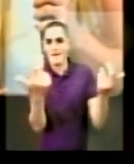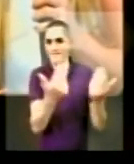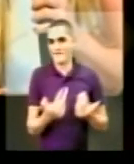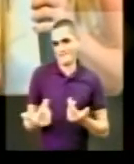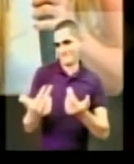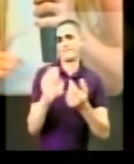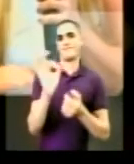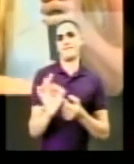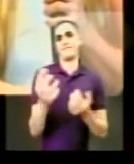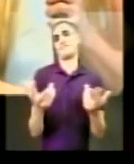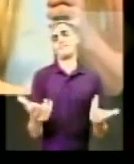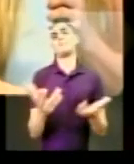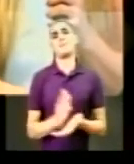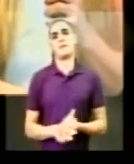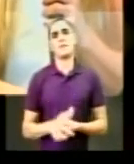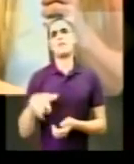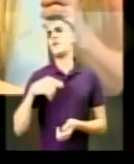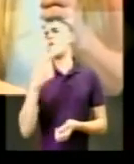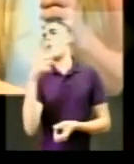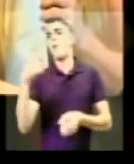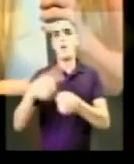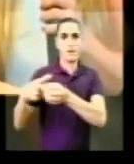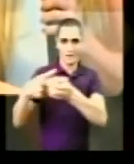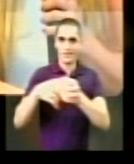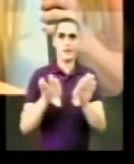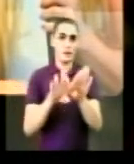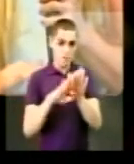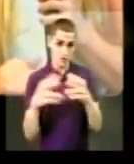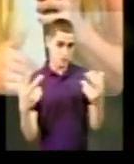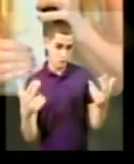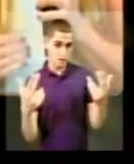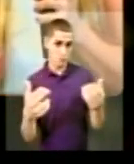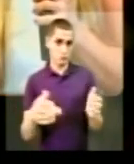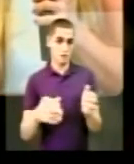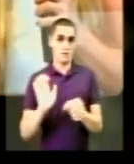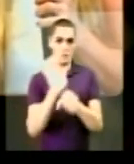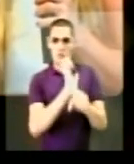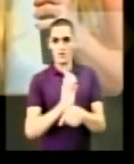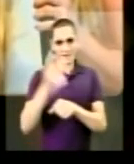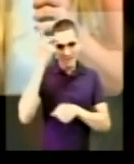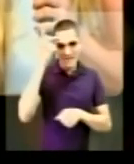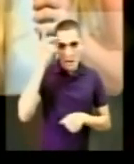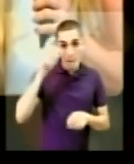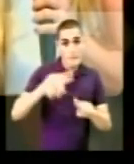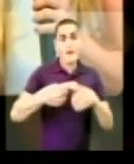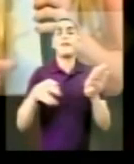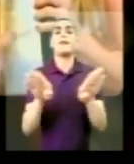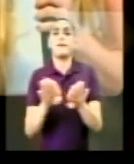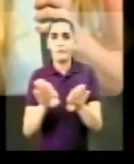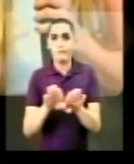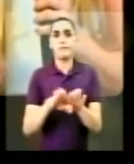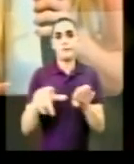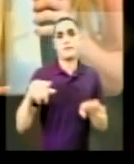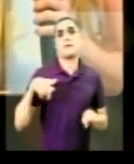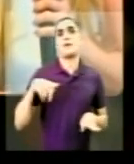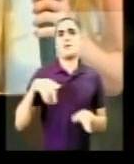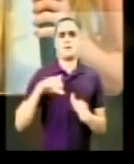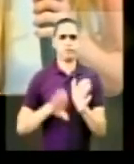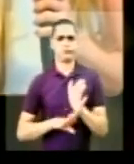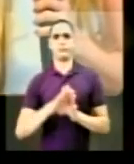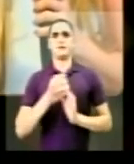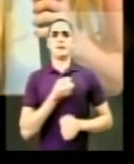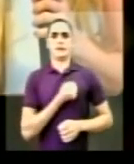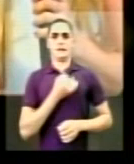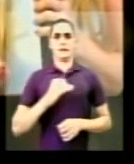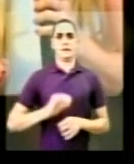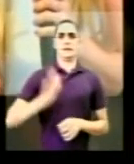no estado de São Paulo, que tiveram percentuais menores, mas também correspondia a excessos. E tem o município também